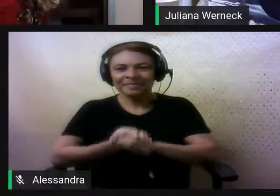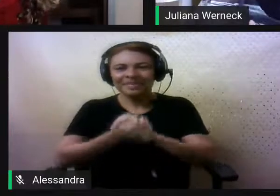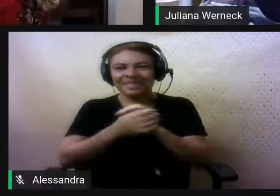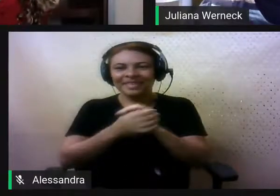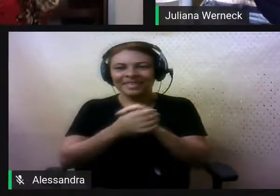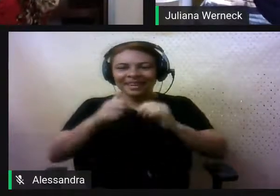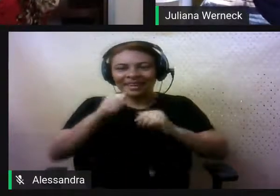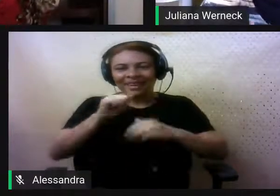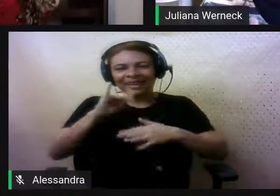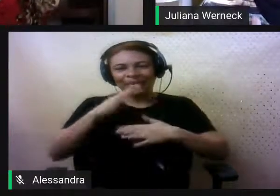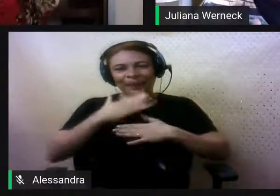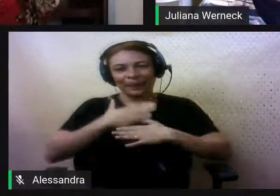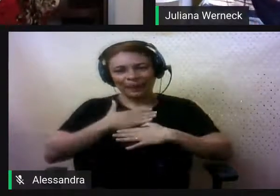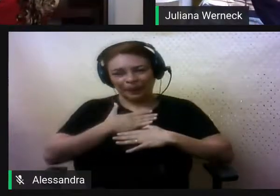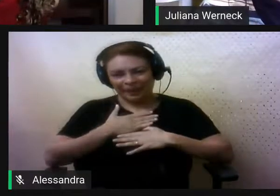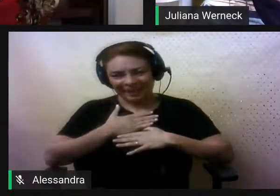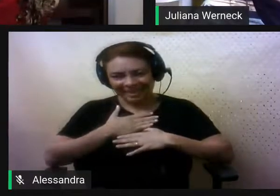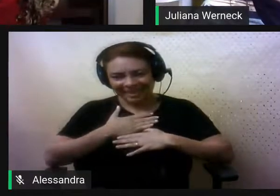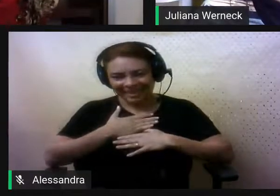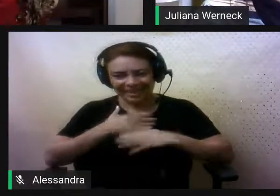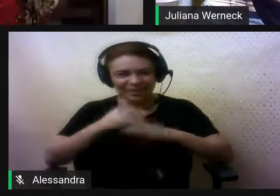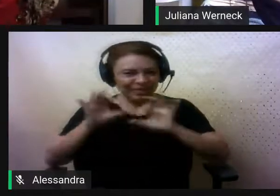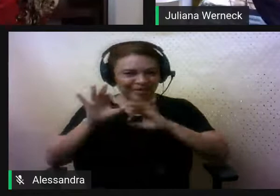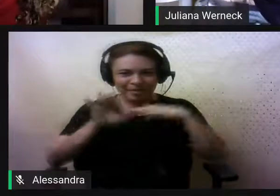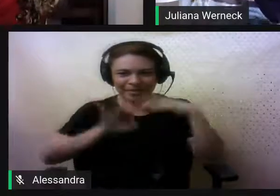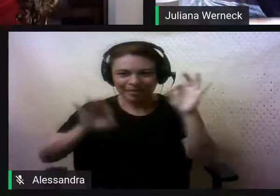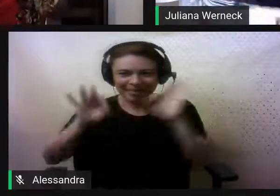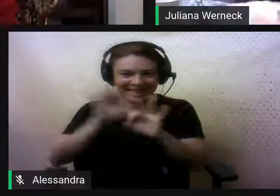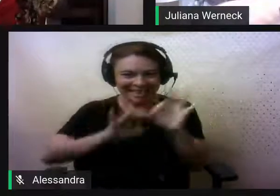Ai, Dani, não estava preparada para...